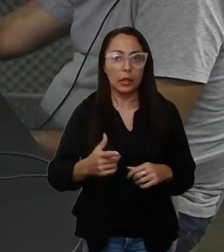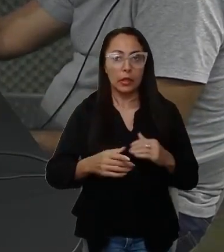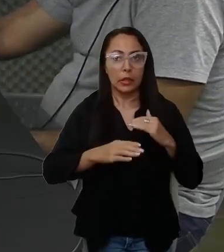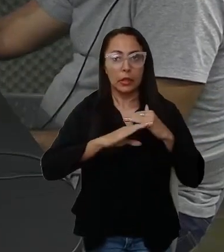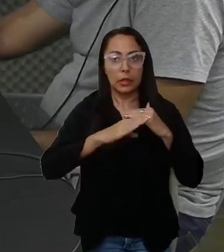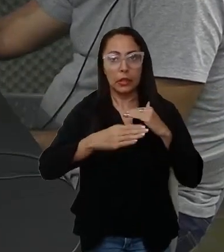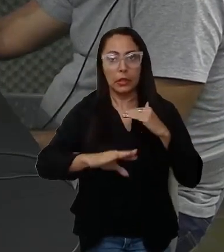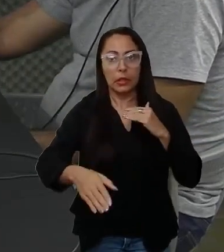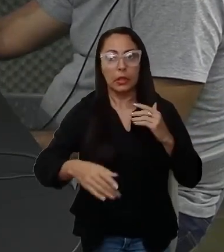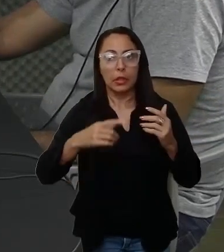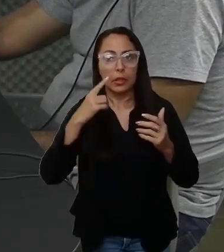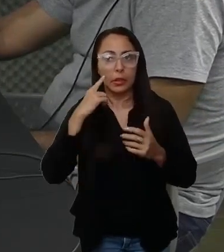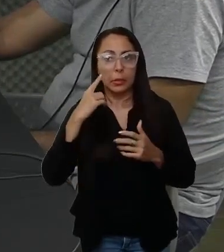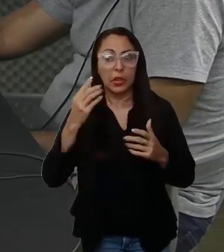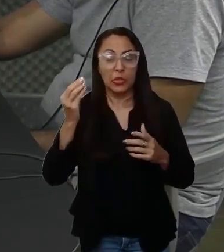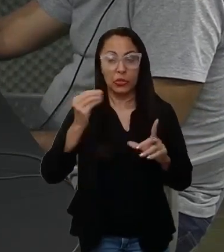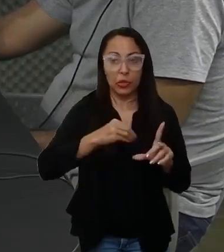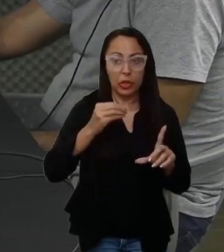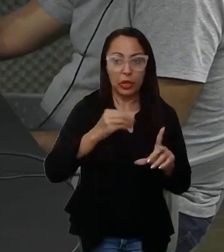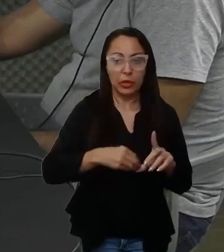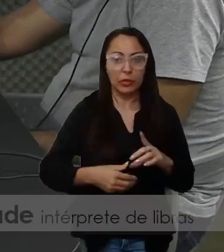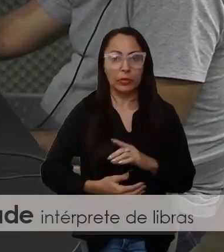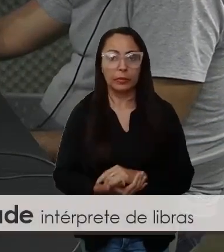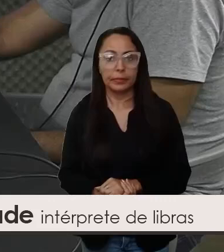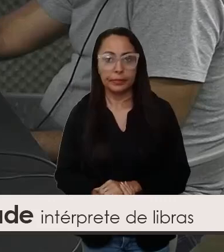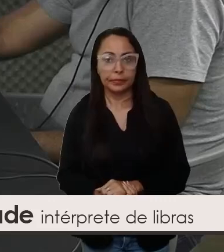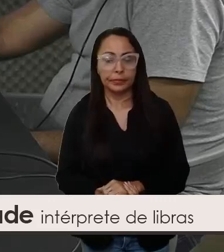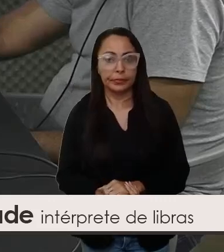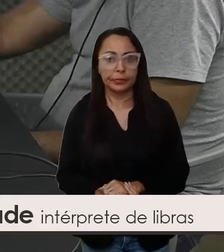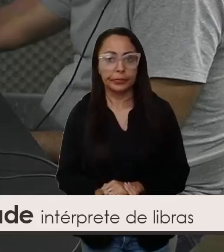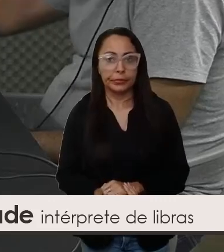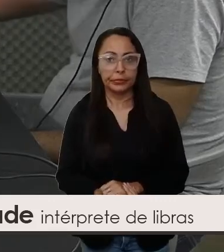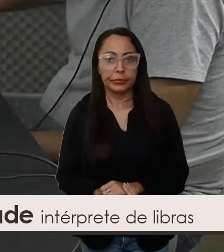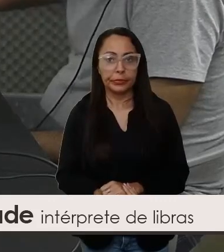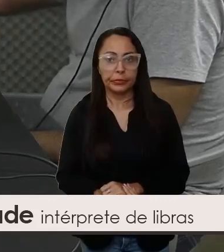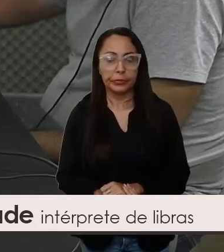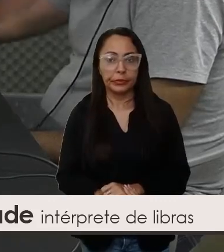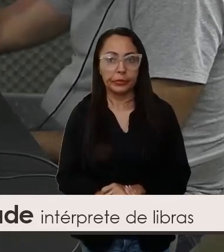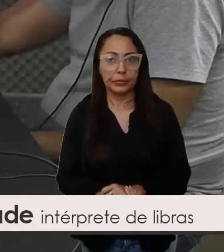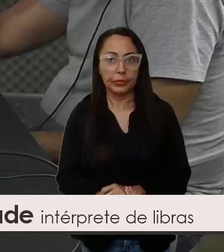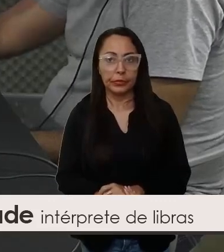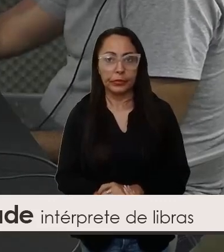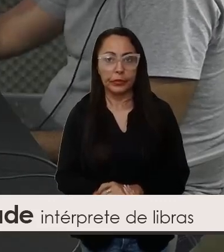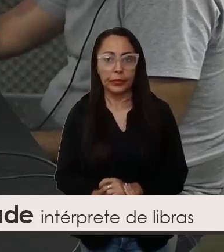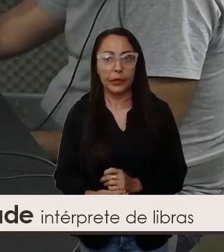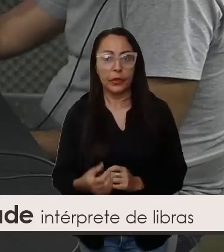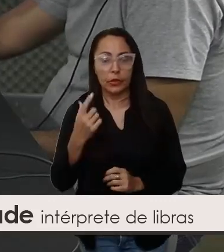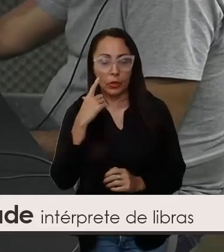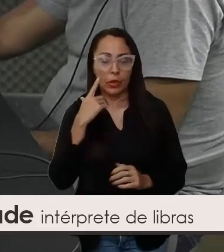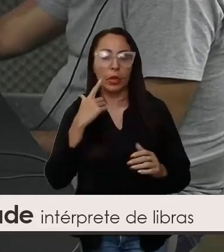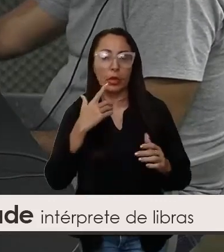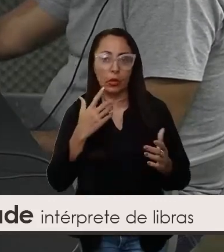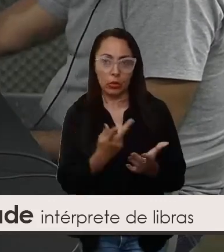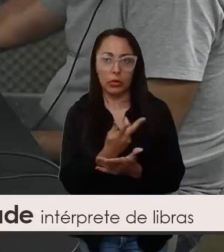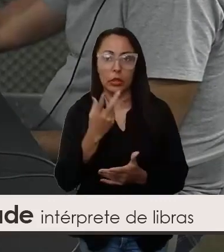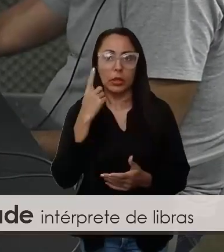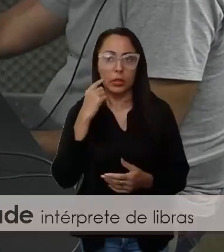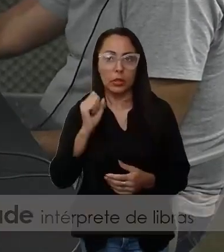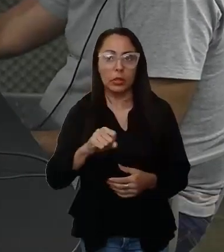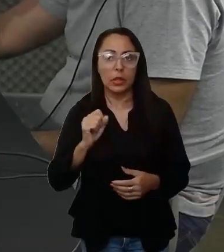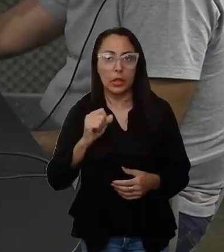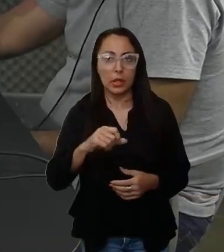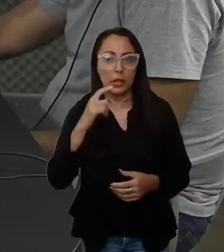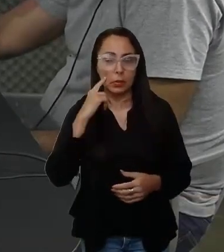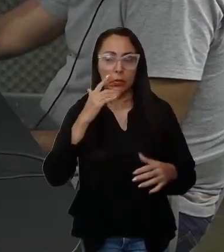morro fica mais vulnerável. E nisso acarreta cada vez mais na questão da mobilidade,